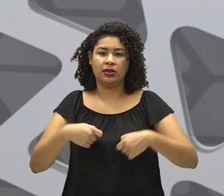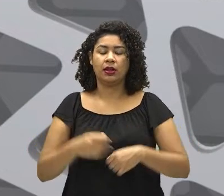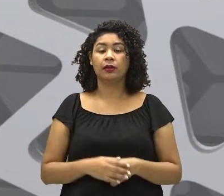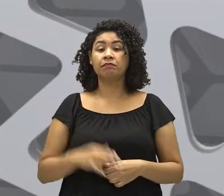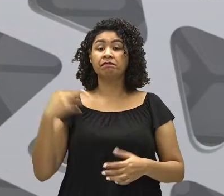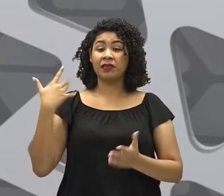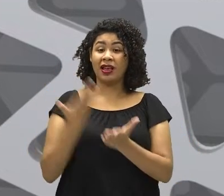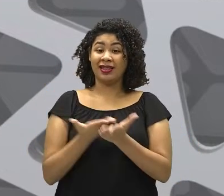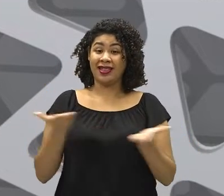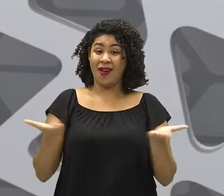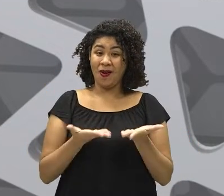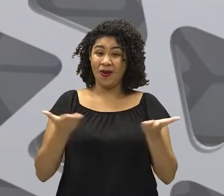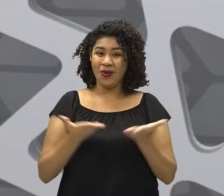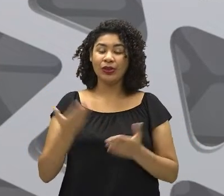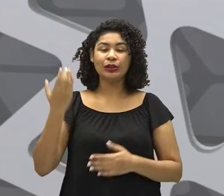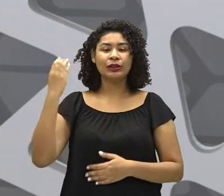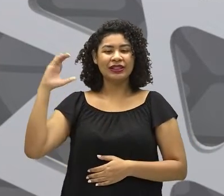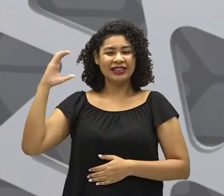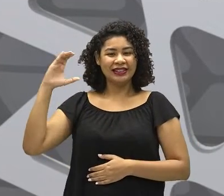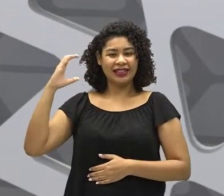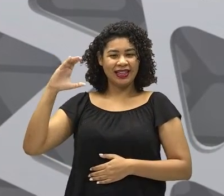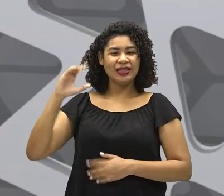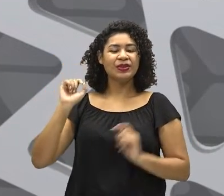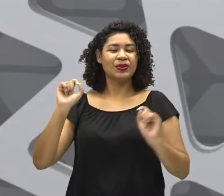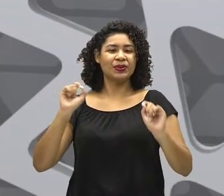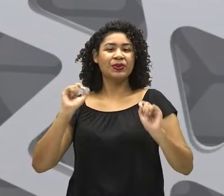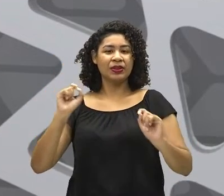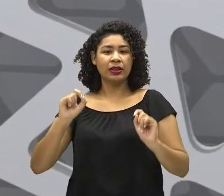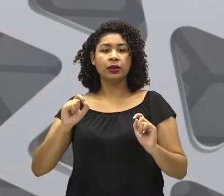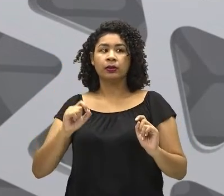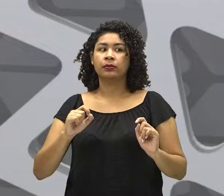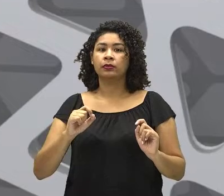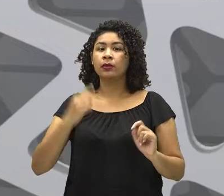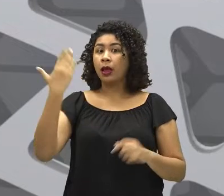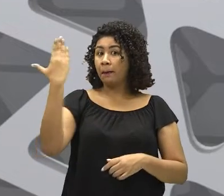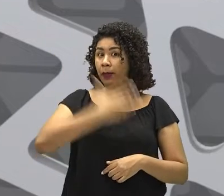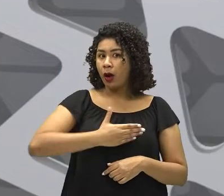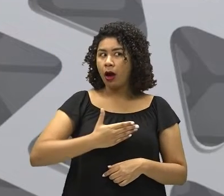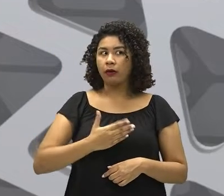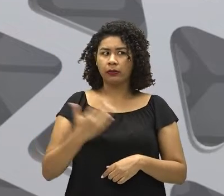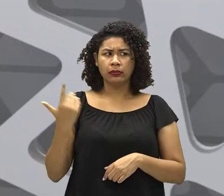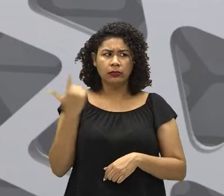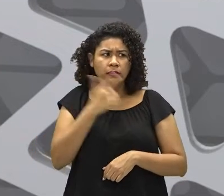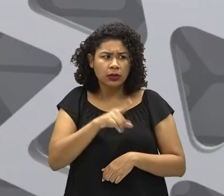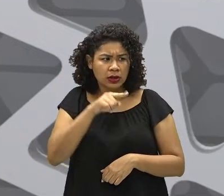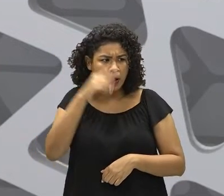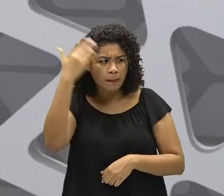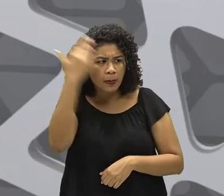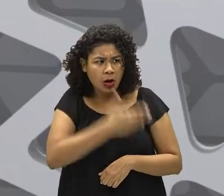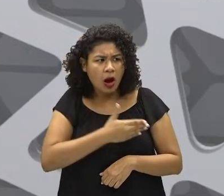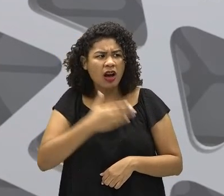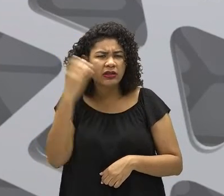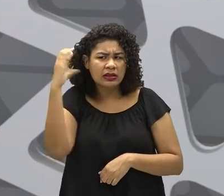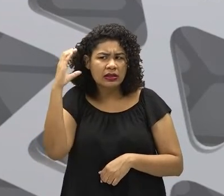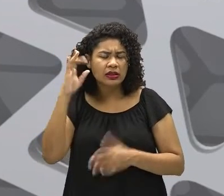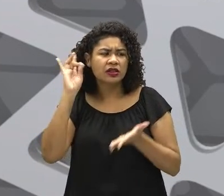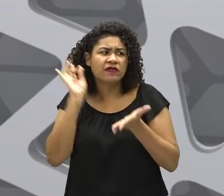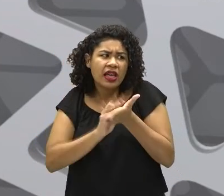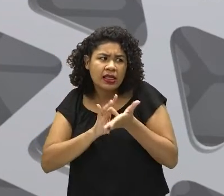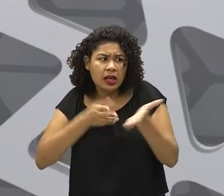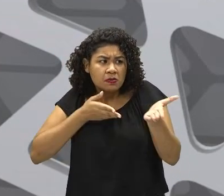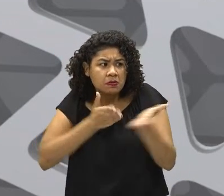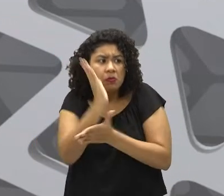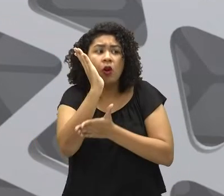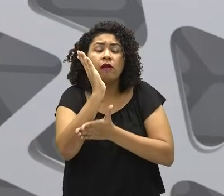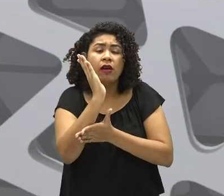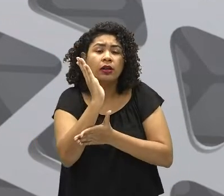um preceito da ciência, né, para ser considerado como um fato científico, né, como uma coisa de fato que pode ser